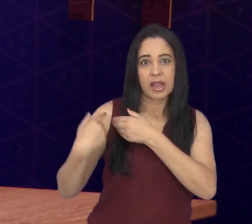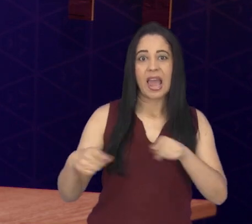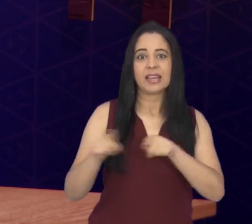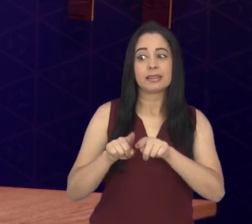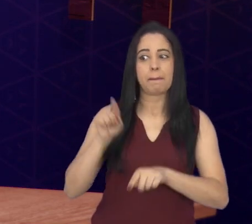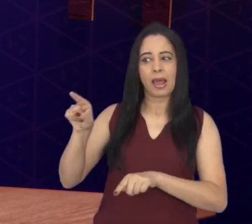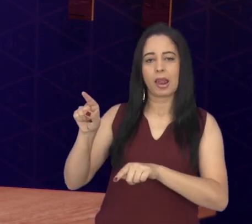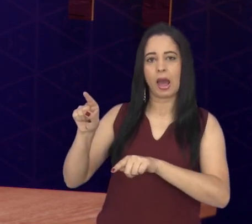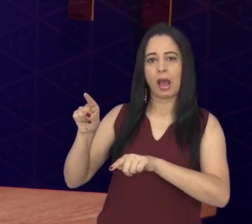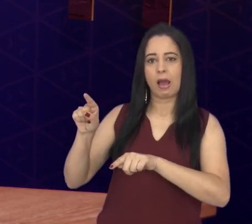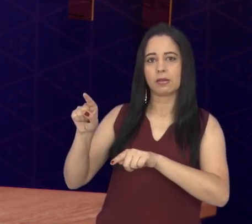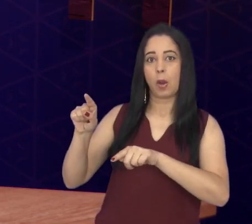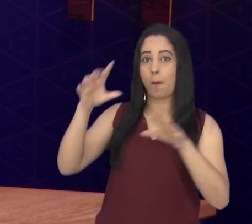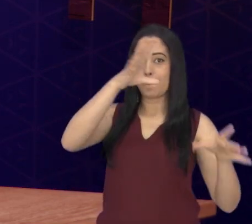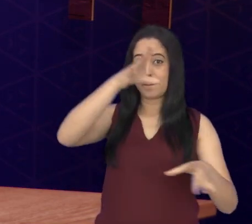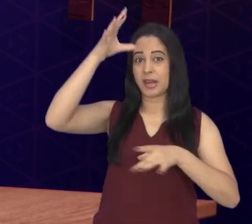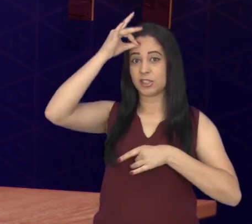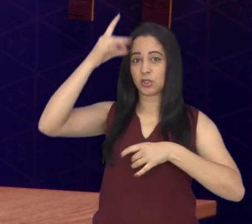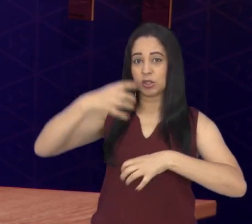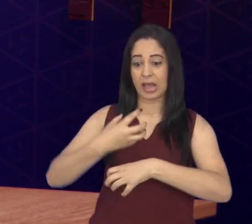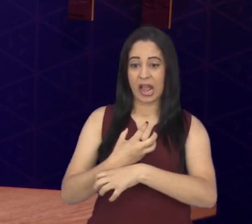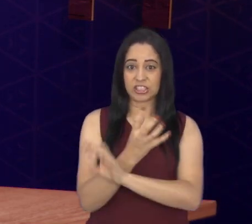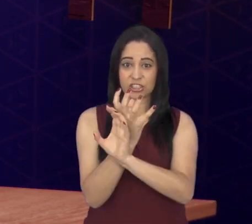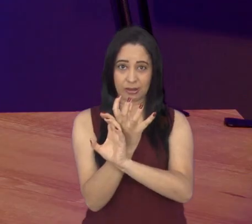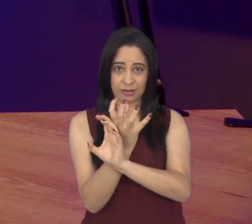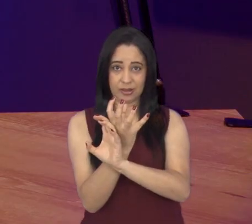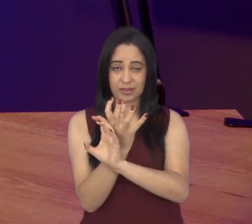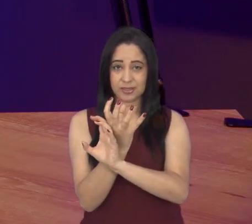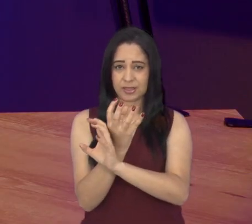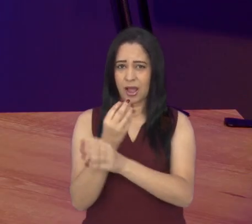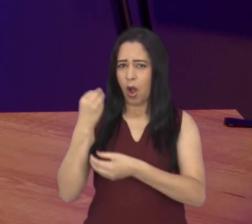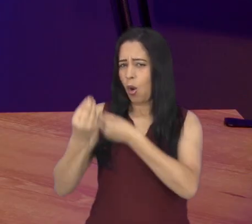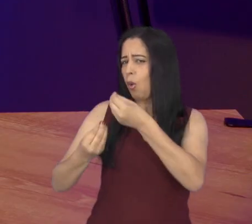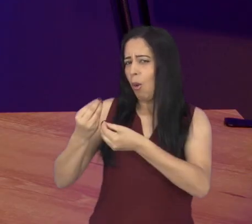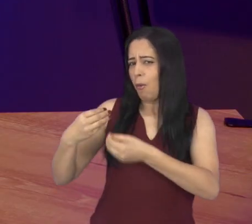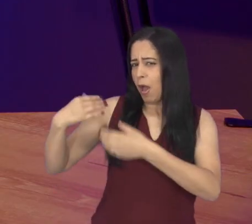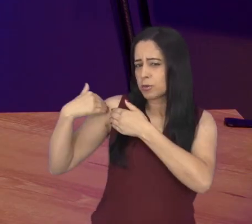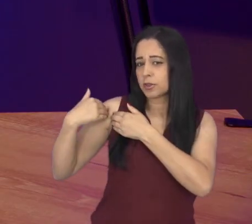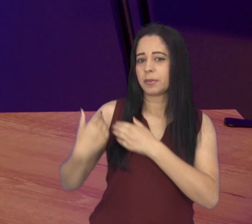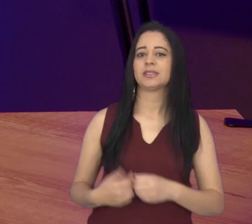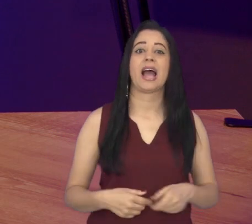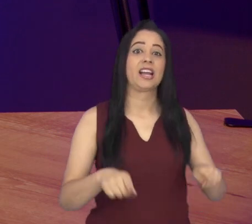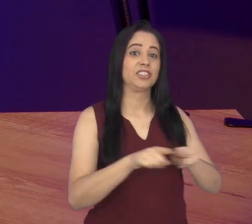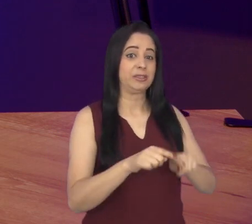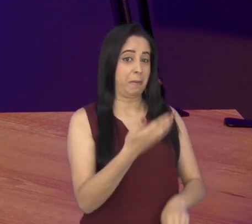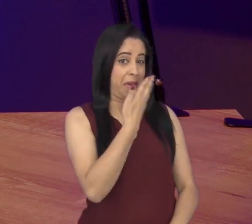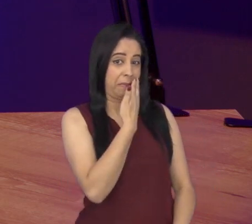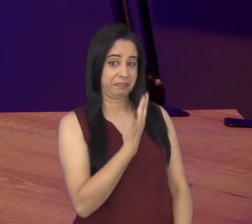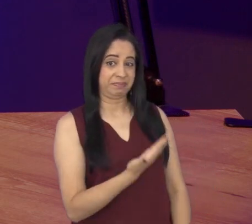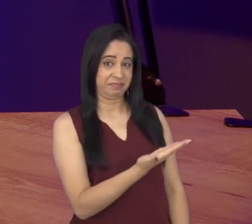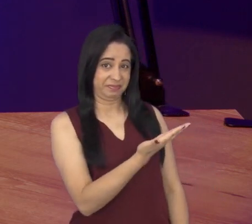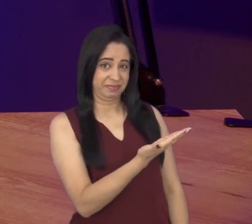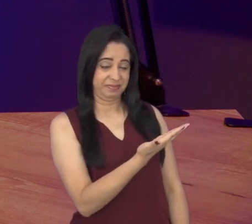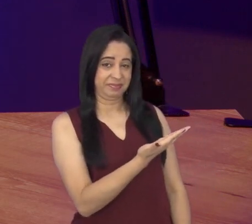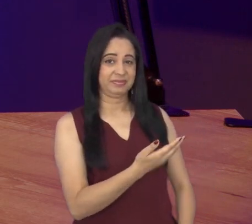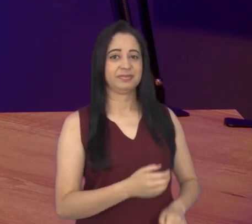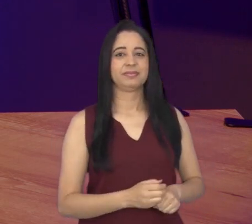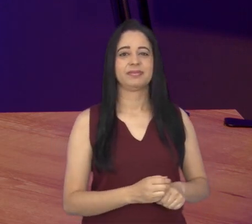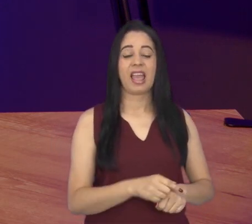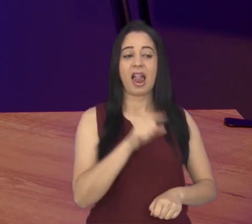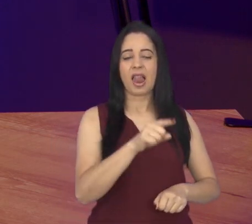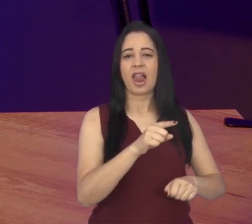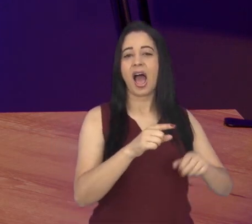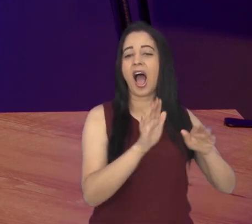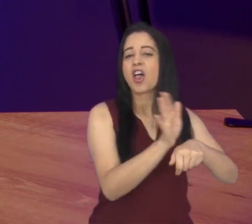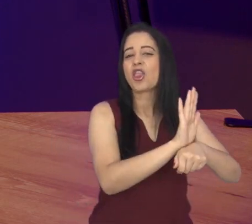tipo, do Pantera Negra lá em Wakanda? E eu não podia deixar de trazer uma mulher para essa conversa, né, pessoal? Então eu vou falar da Hermione Granger,